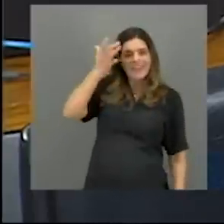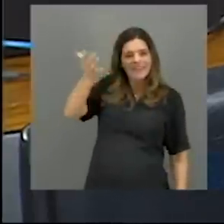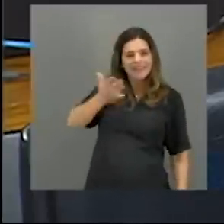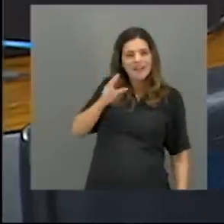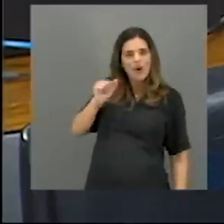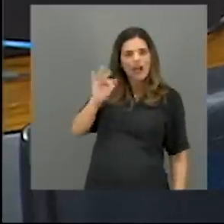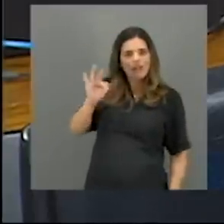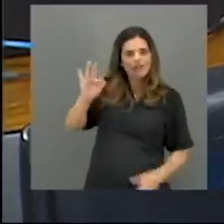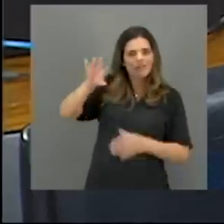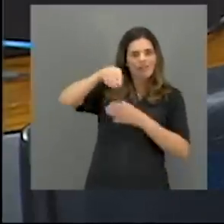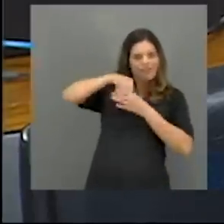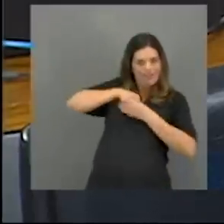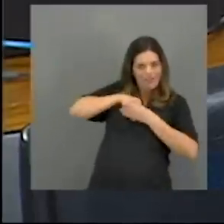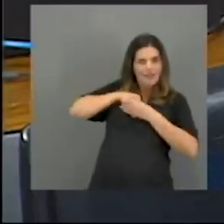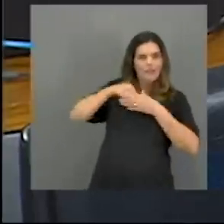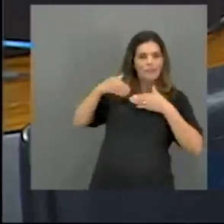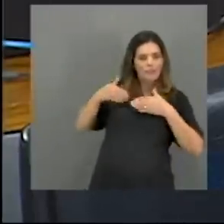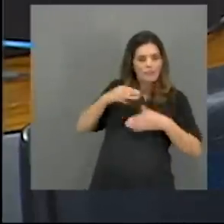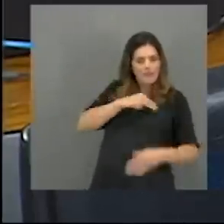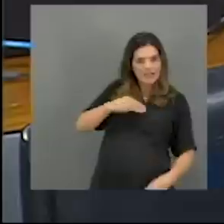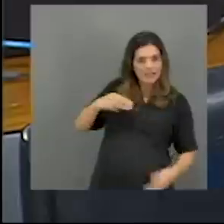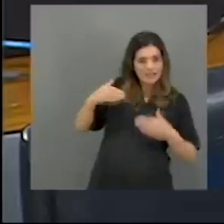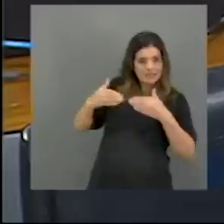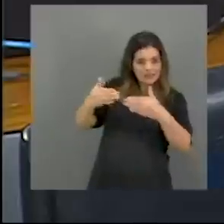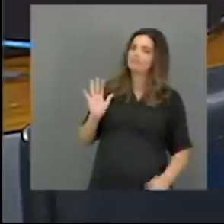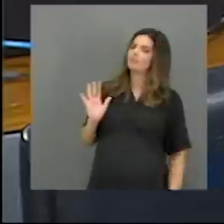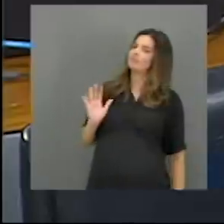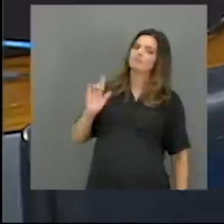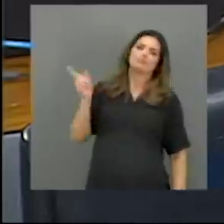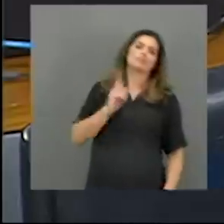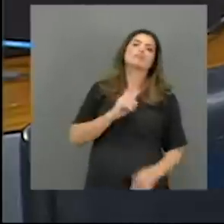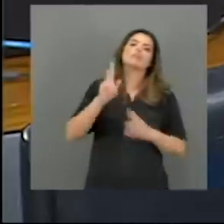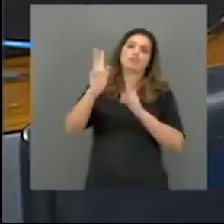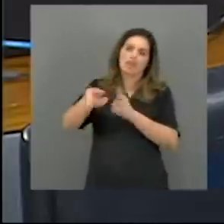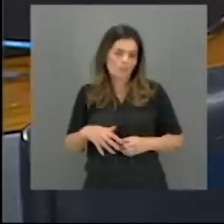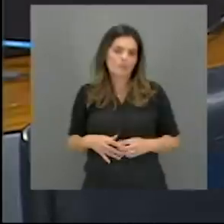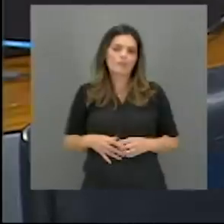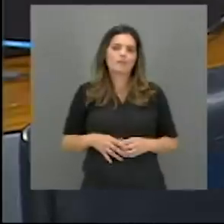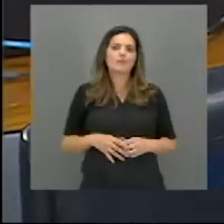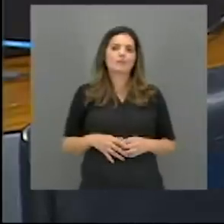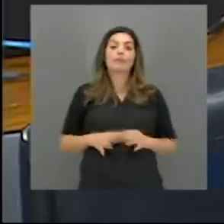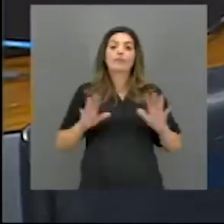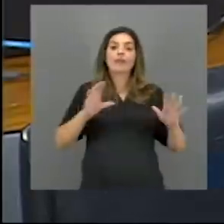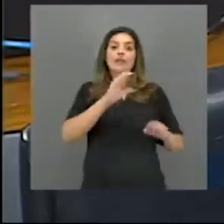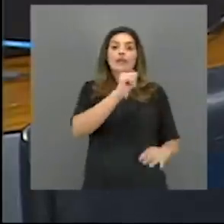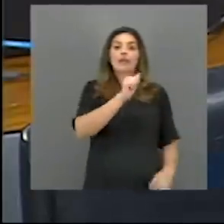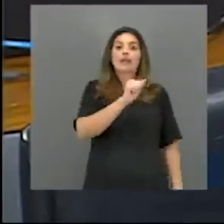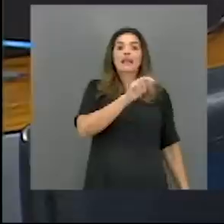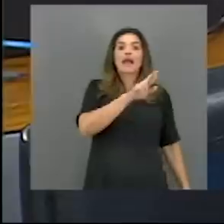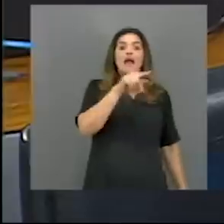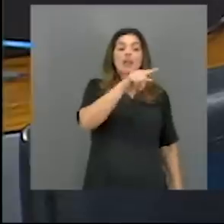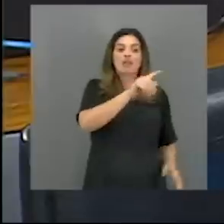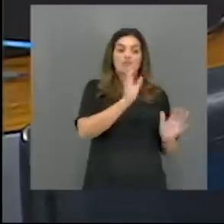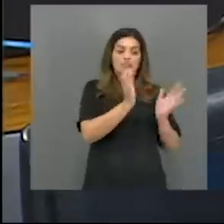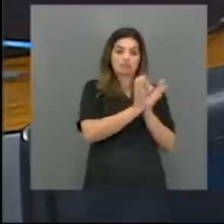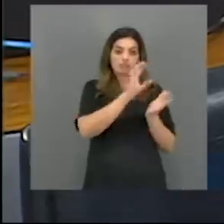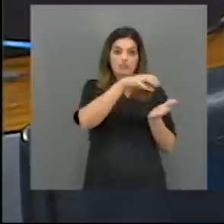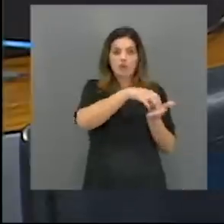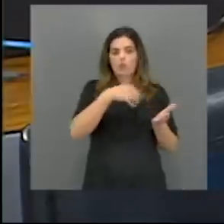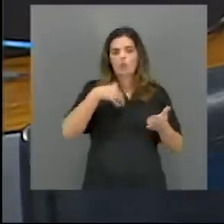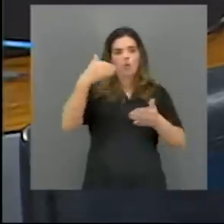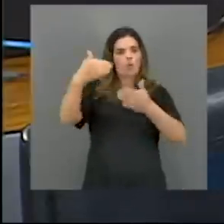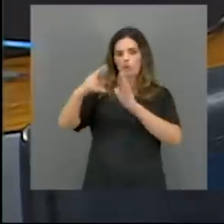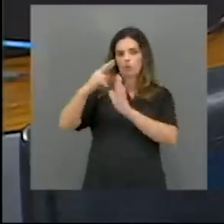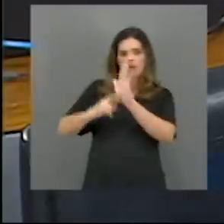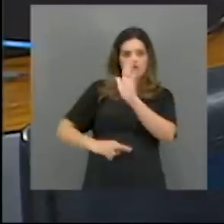seu ministério. E o deputado Sinaldo Bulhões, muito bem, manteve o COAF no Banco Central. O CAR, neste ponto, eu discordo do relator e